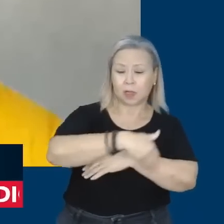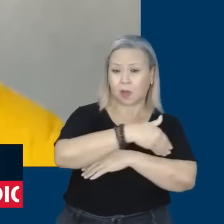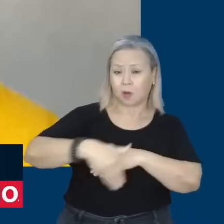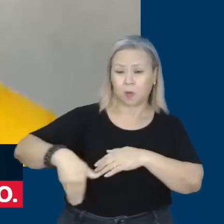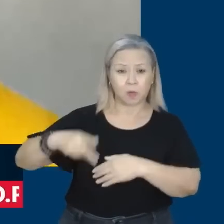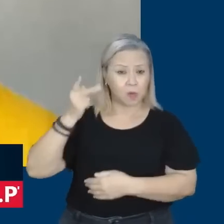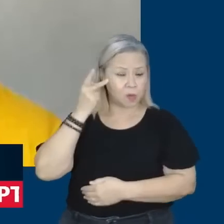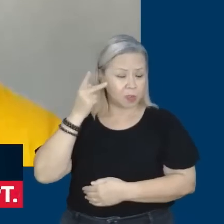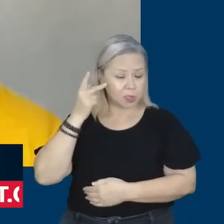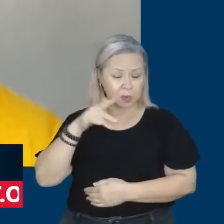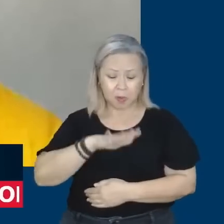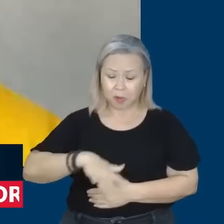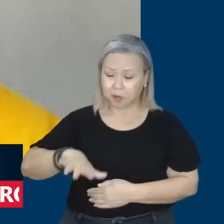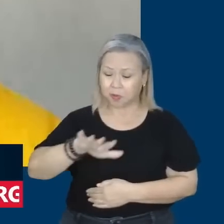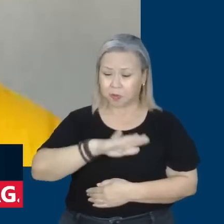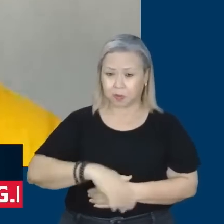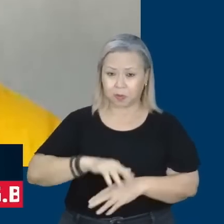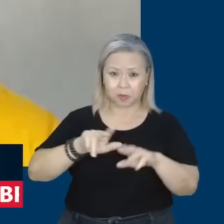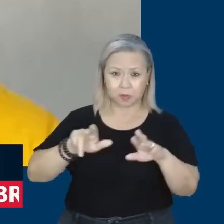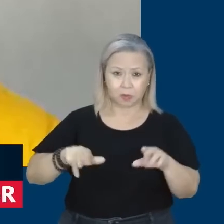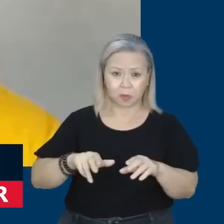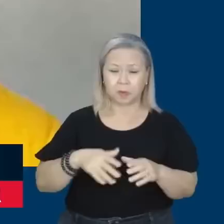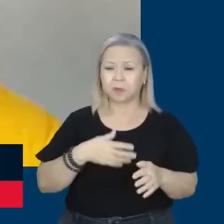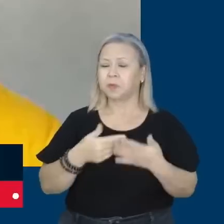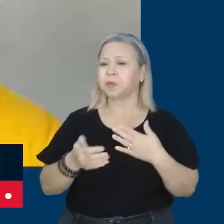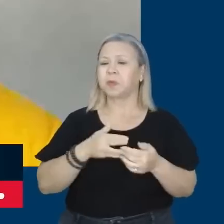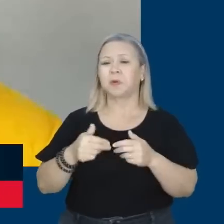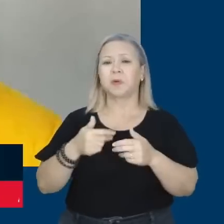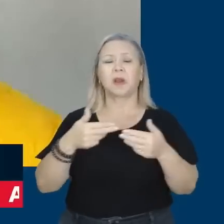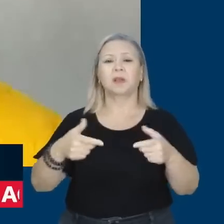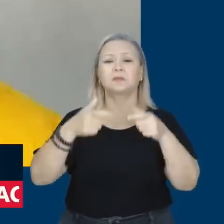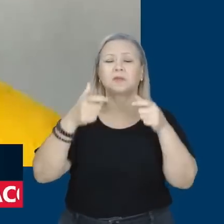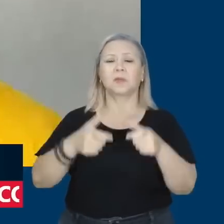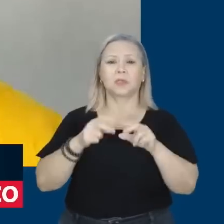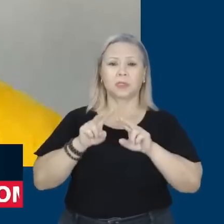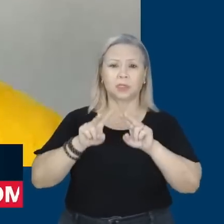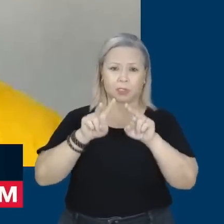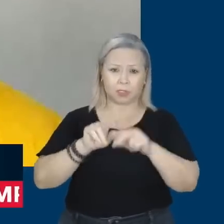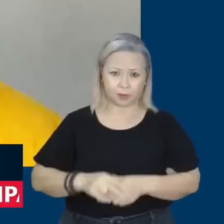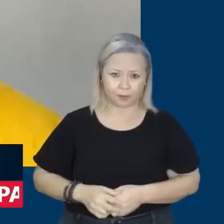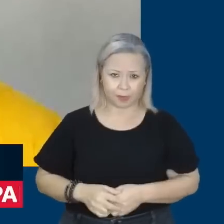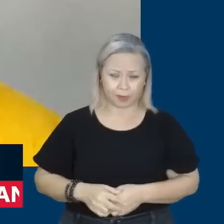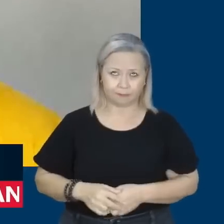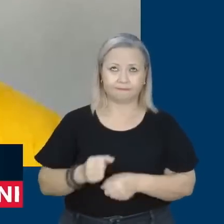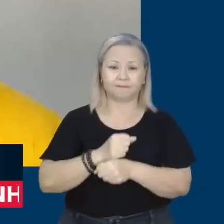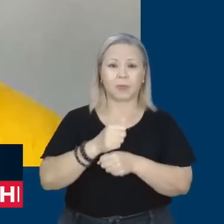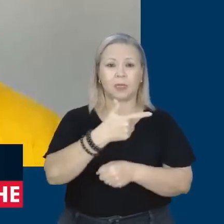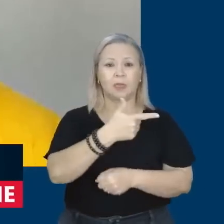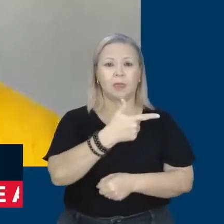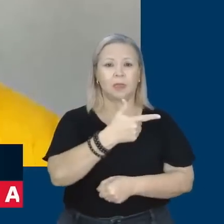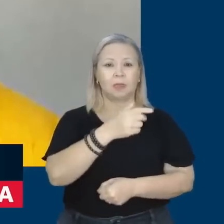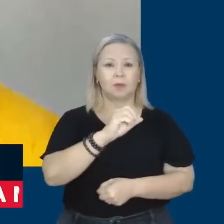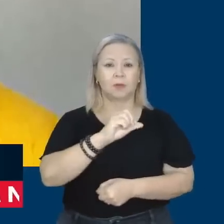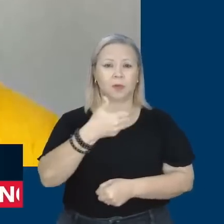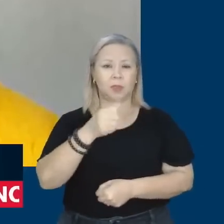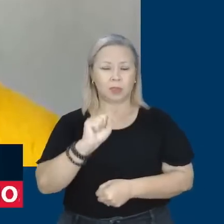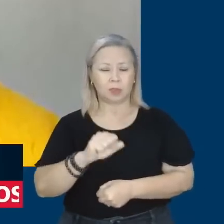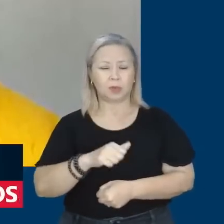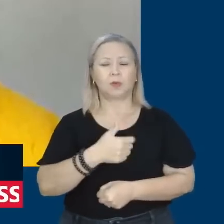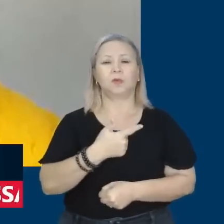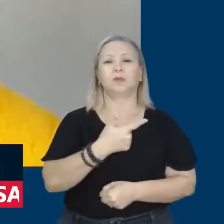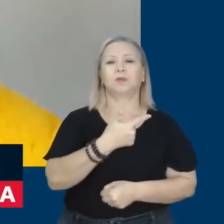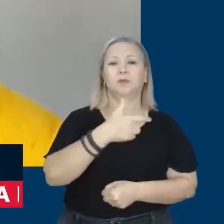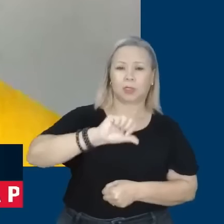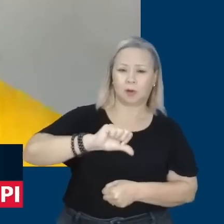que a gente vê a olho nu a desigualdade social. Ano de 2018, 19, 20,